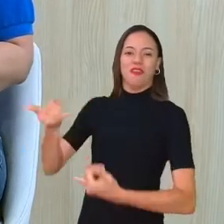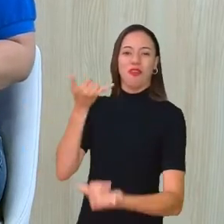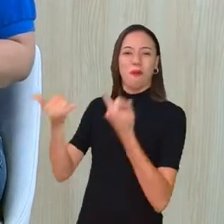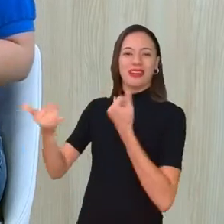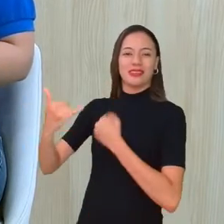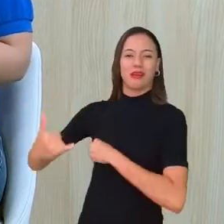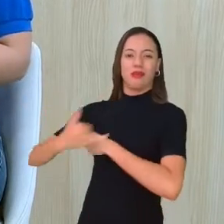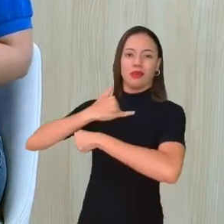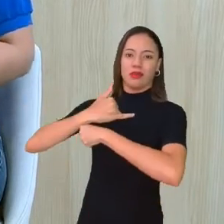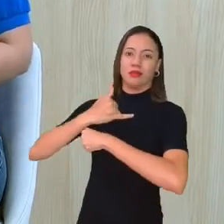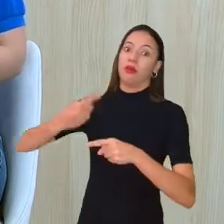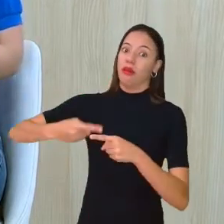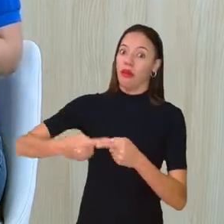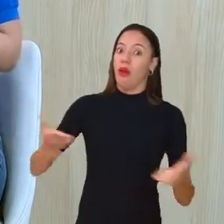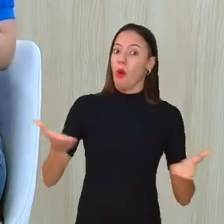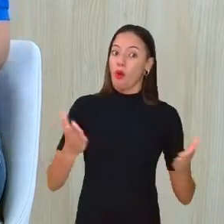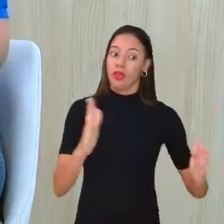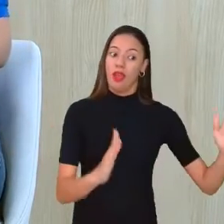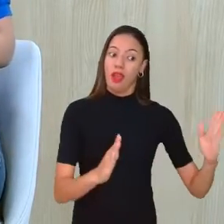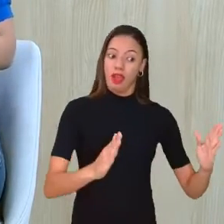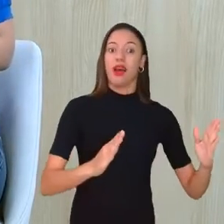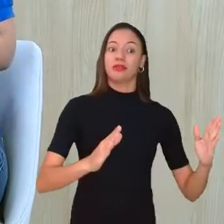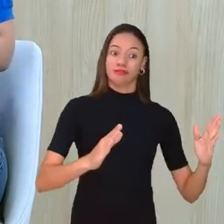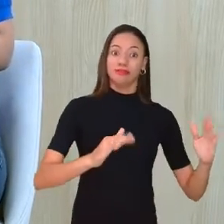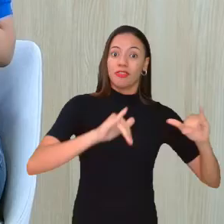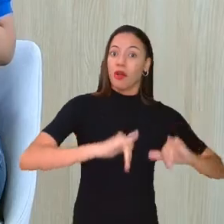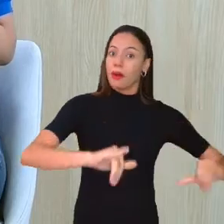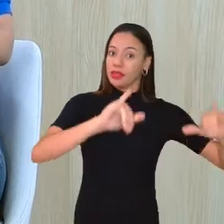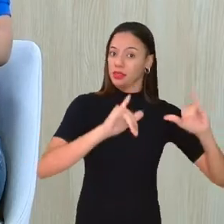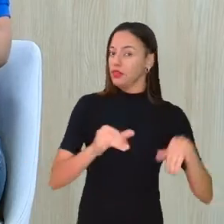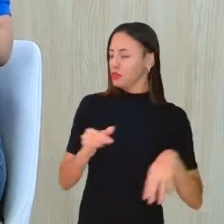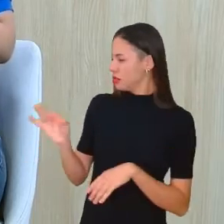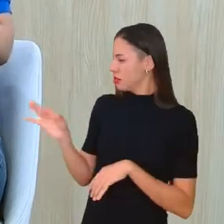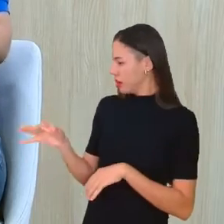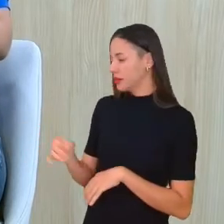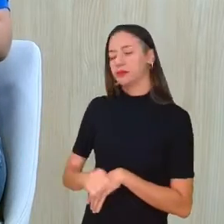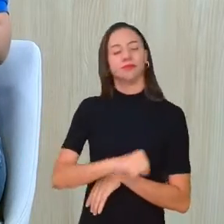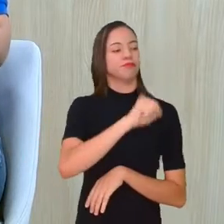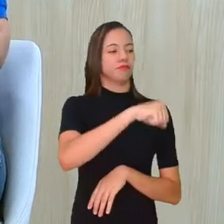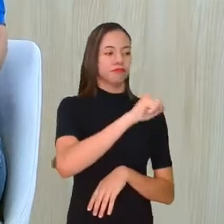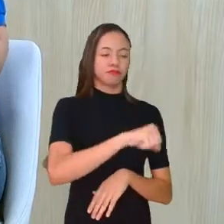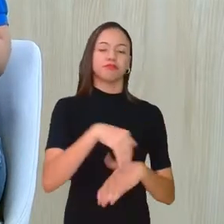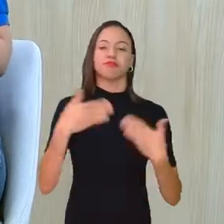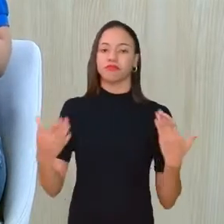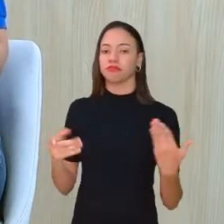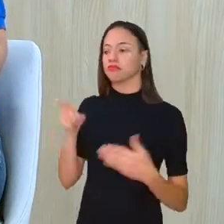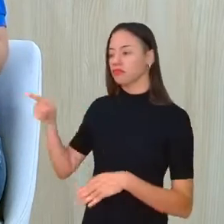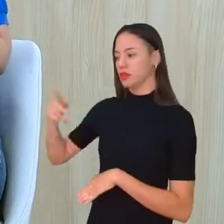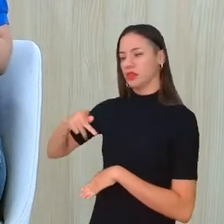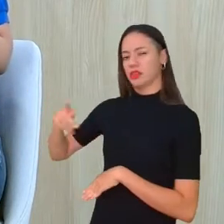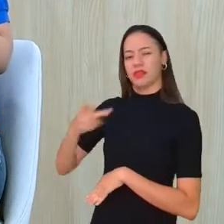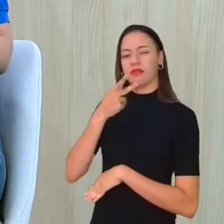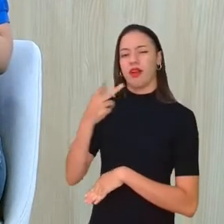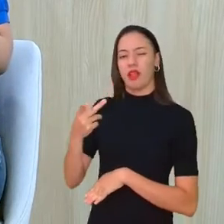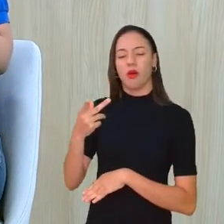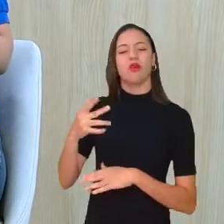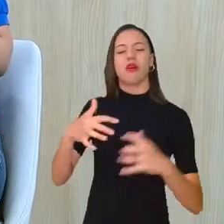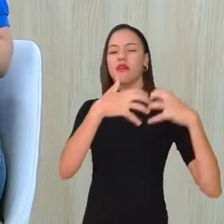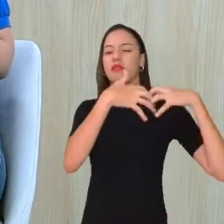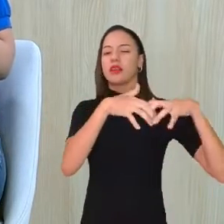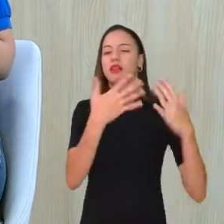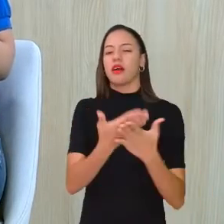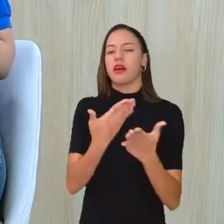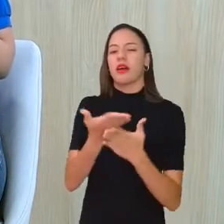dos dados, né, Tiago? Exatamente, né? Então, o que a professora Carla trouxe no início, né, a gente refletindo sobre a aula anterior, é